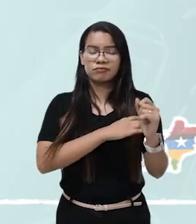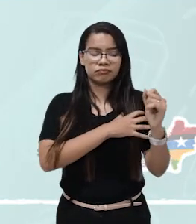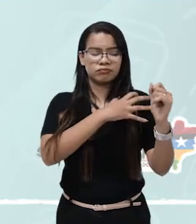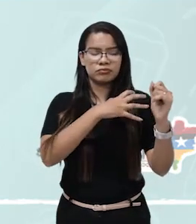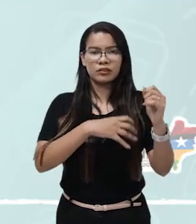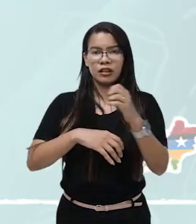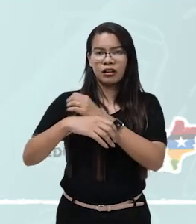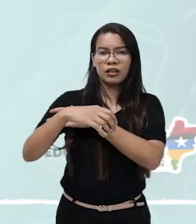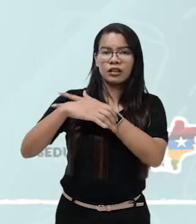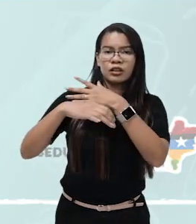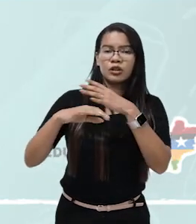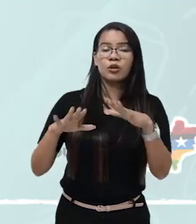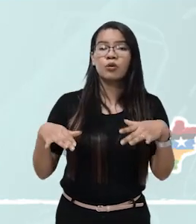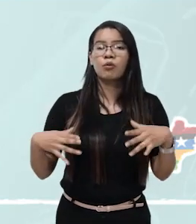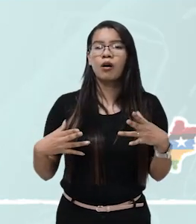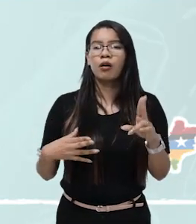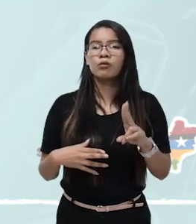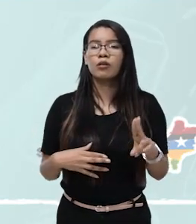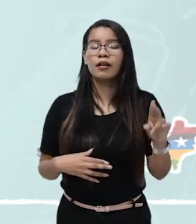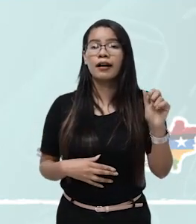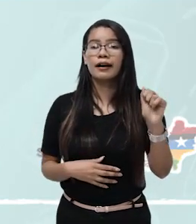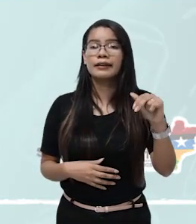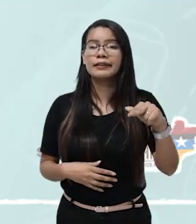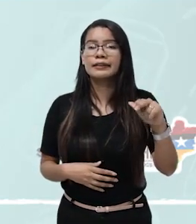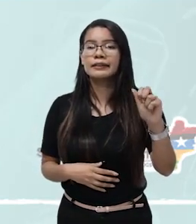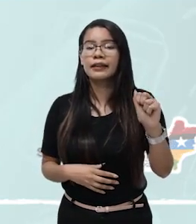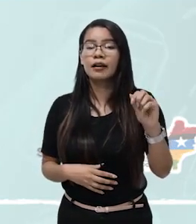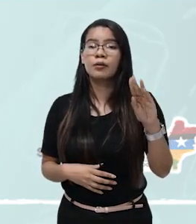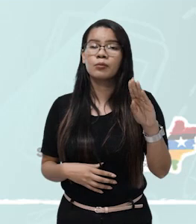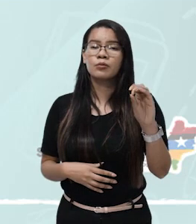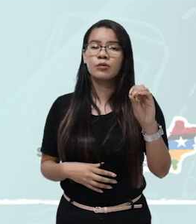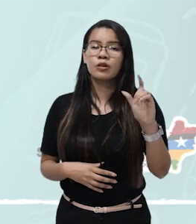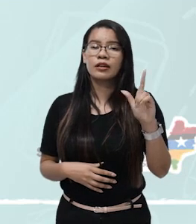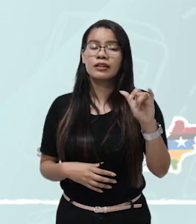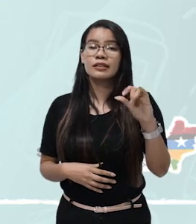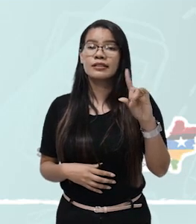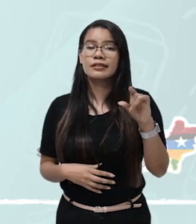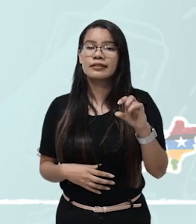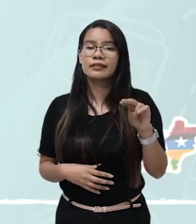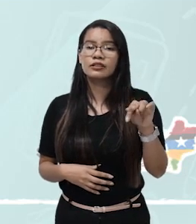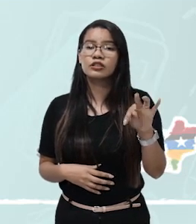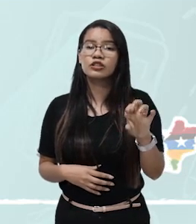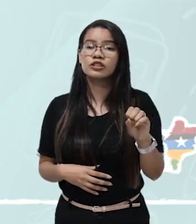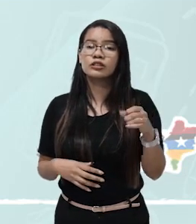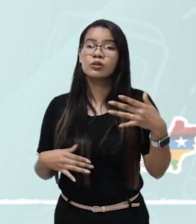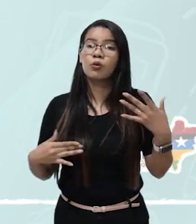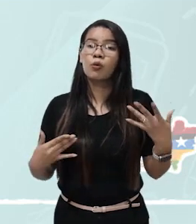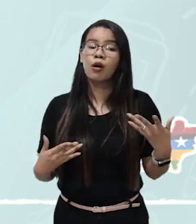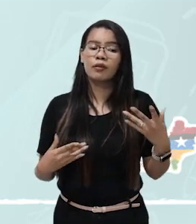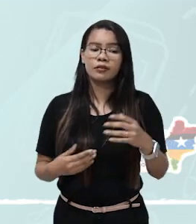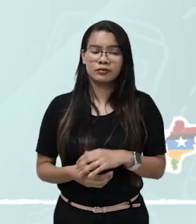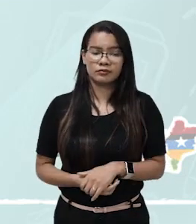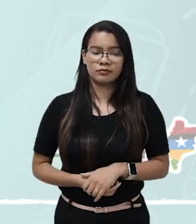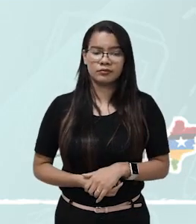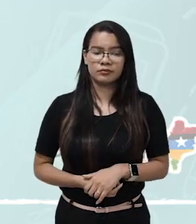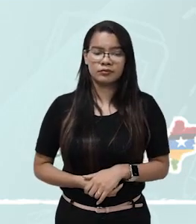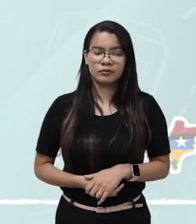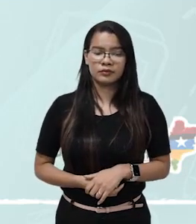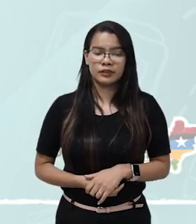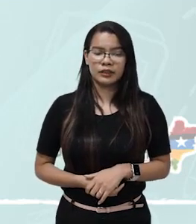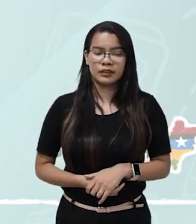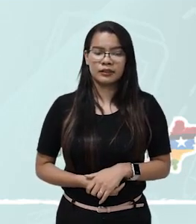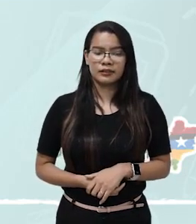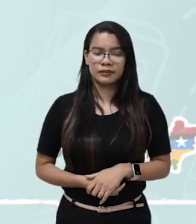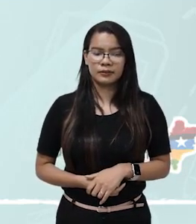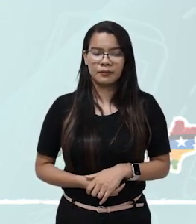A ação dos anabolizantes, a sigla é EAA, esteroides anabólicos andrógenos. Essa é a sigla